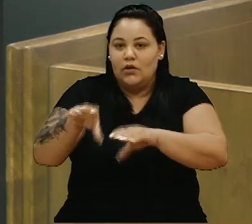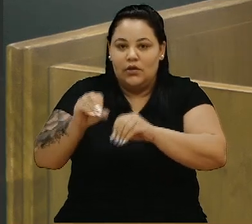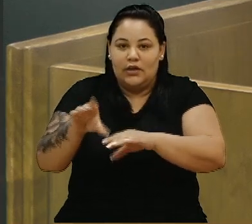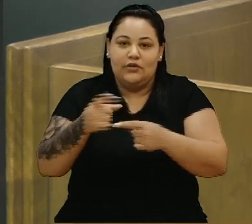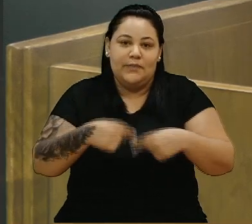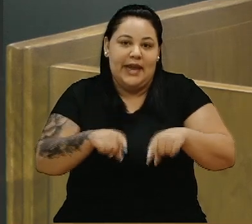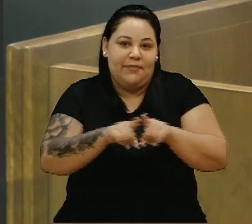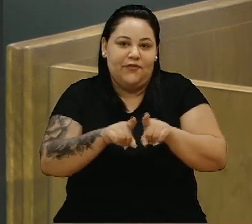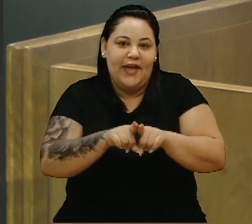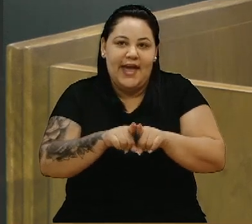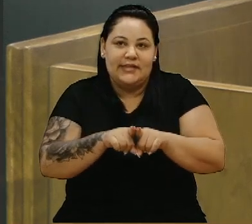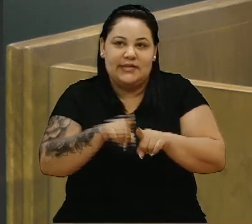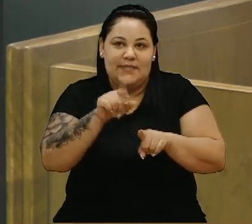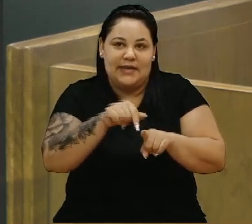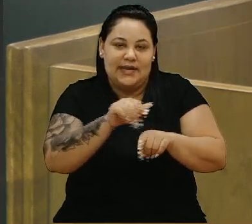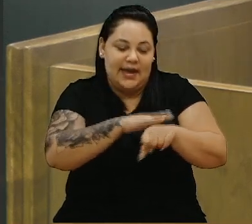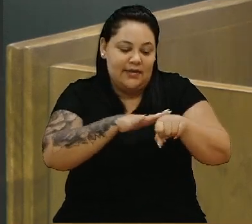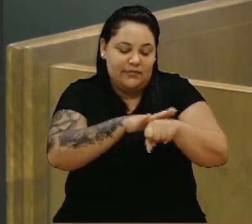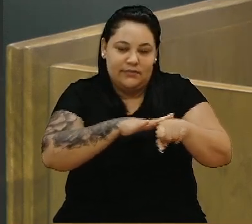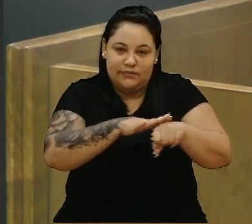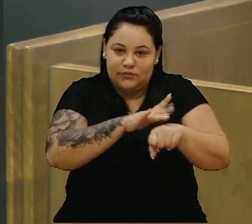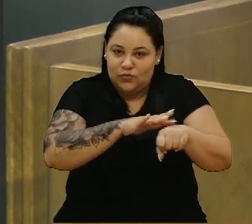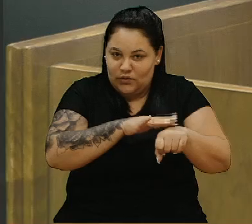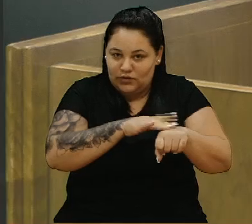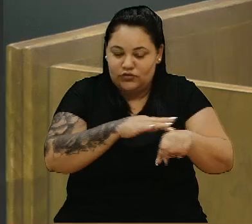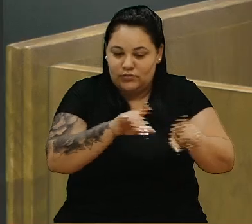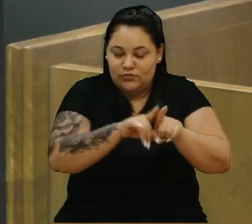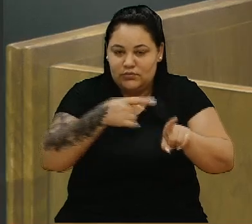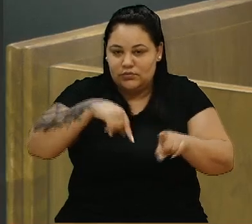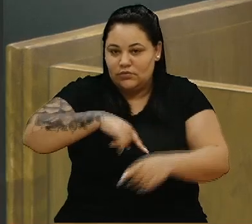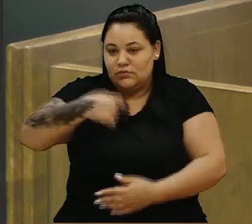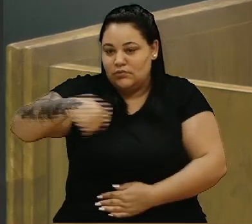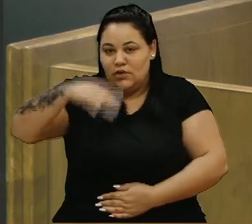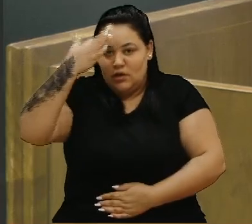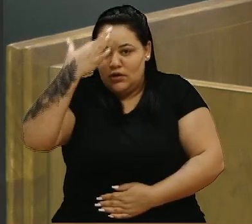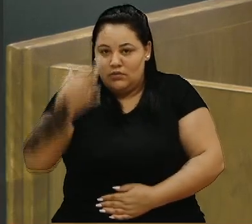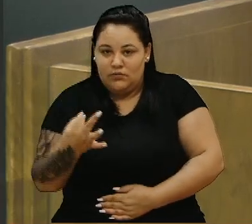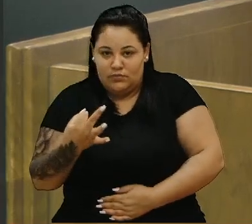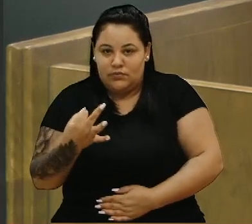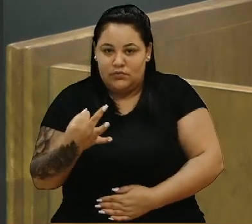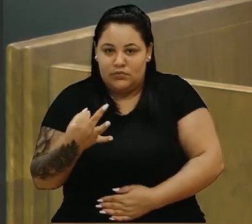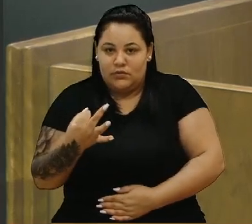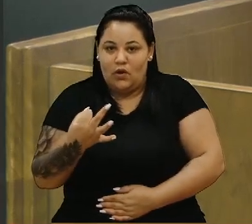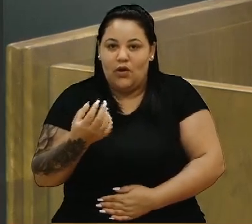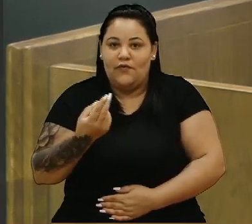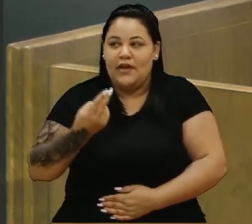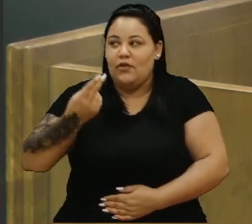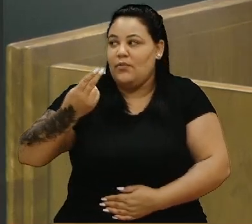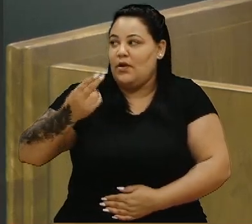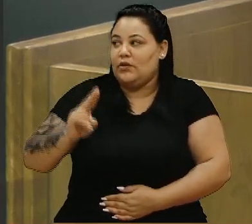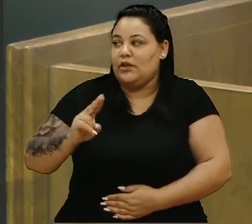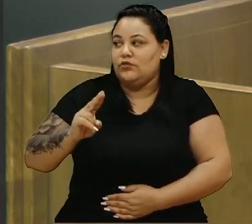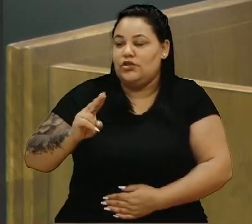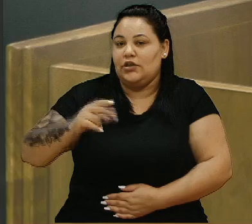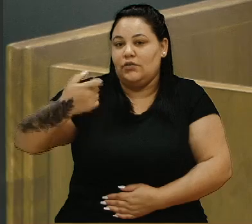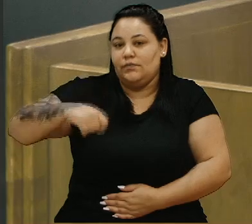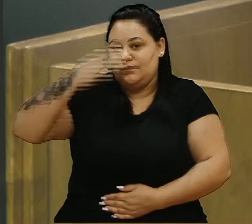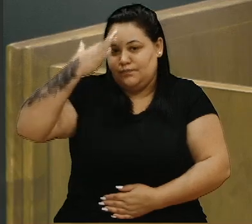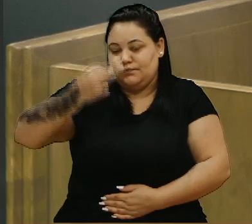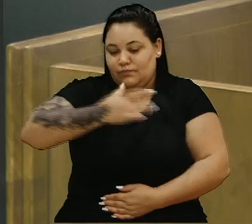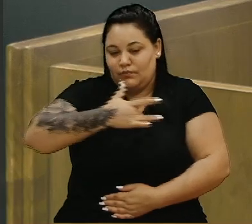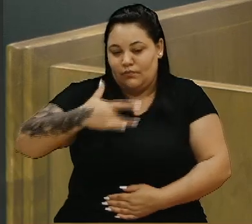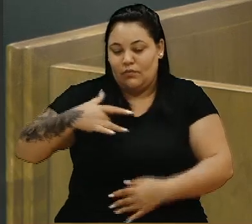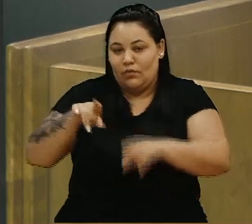estarem doentes. Então, nós precisamos entender a questão da saúde como uma questão ampla